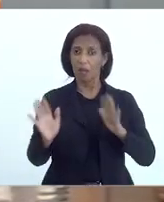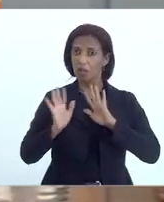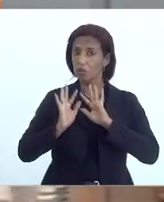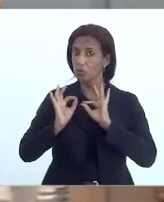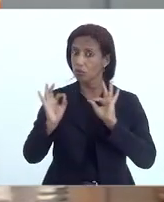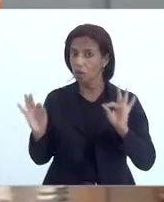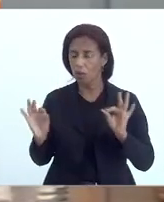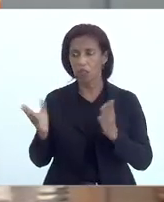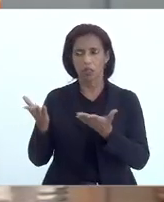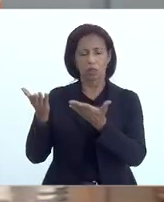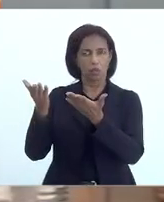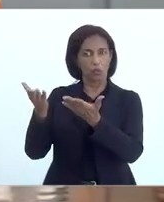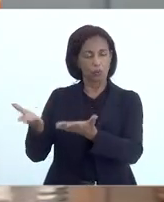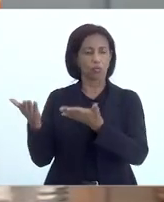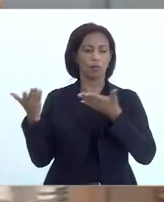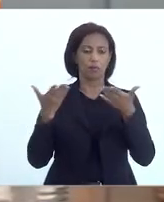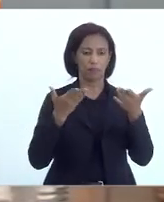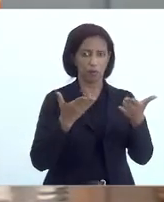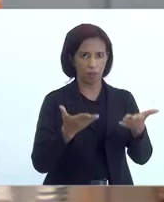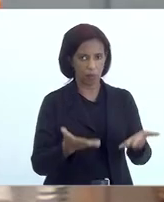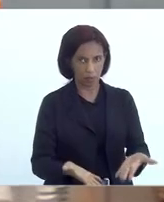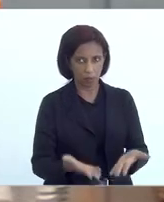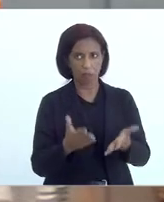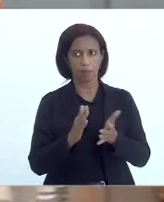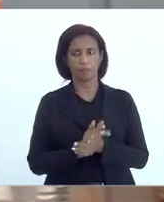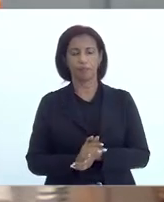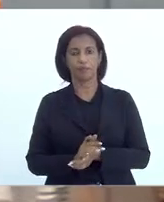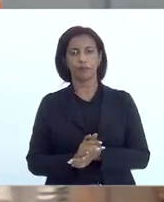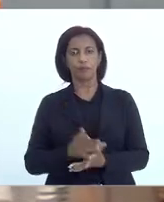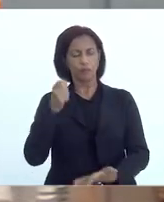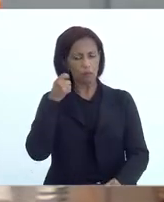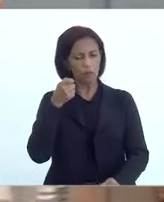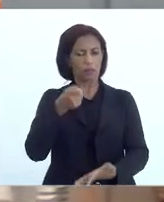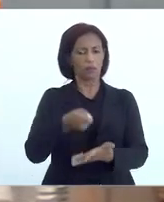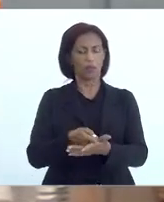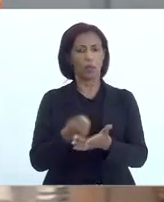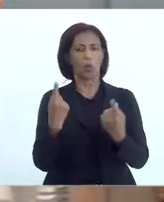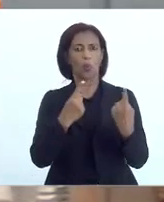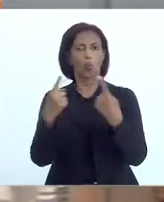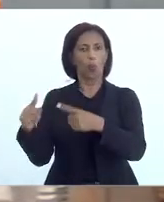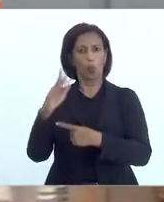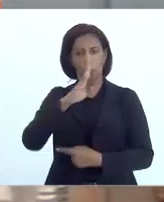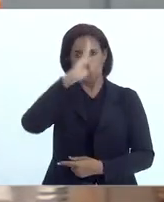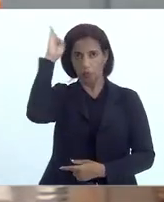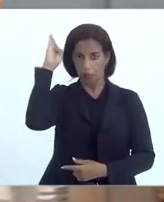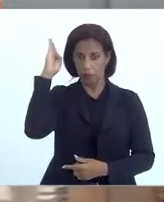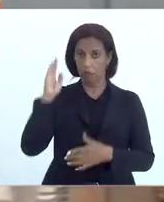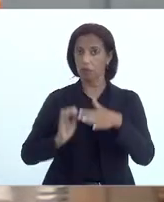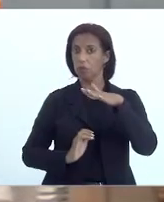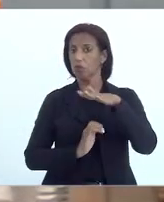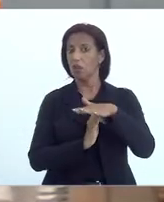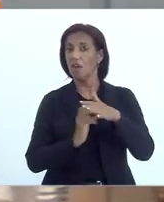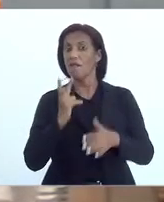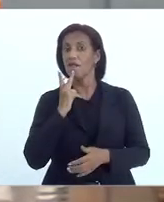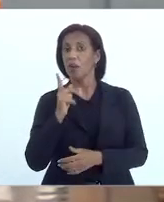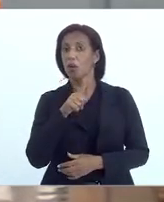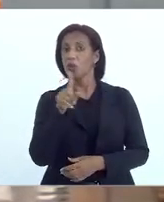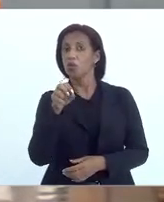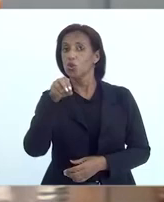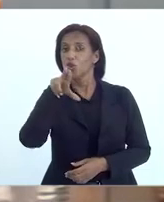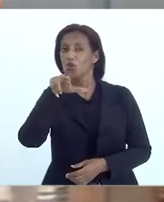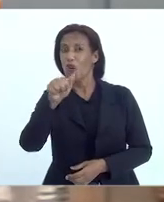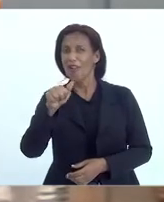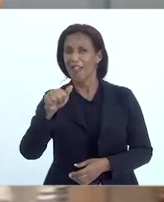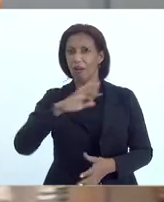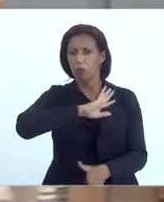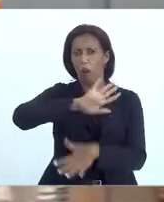só essa crítica vossa excelência veio aqui fez 11 promo e isso me conta o corpo de bombeiros outra instituição diz que é uma zona Corpo de